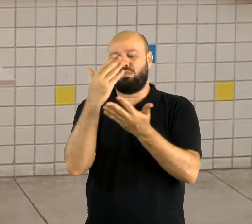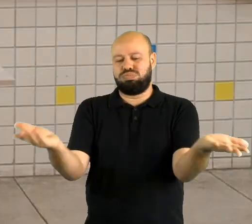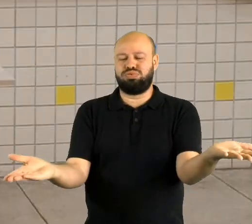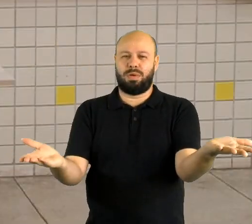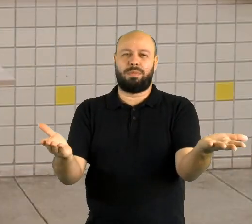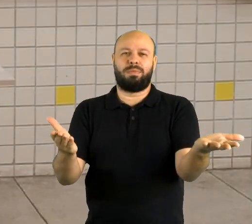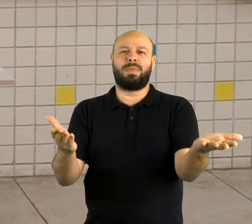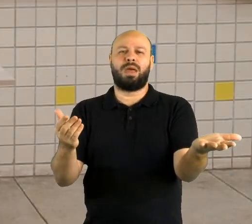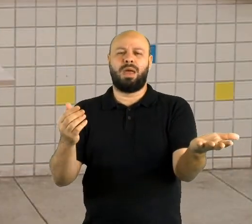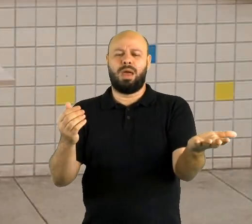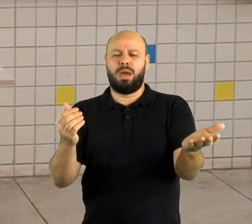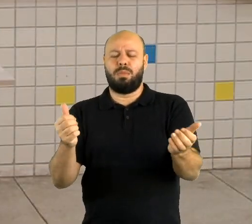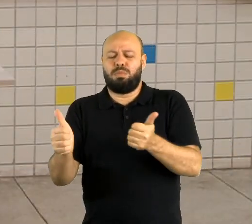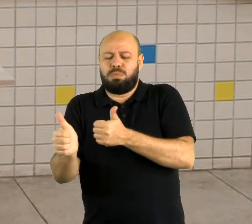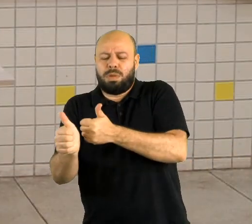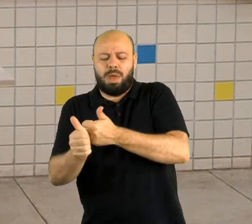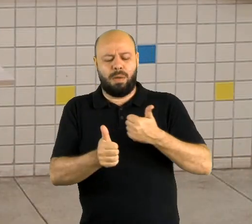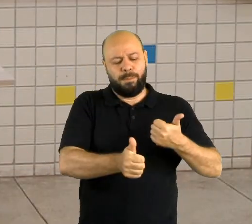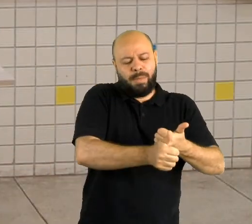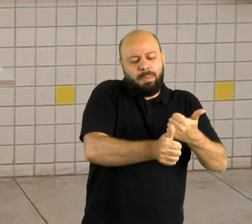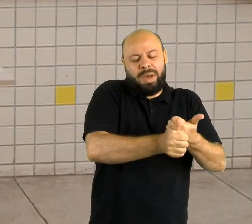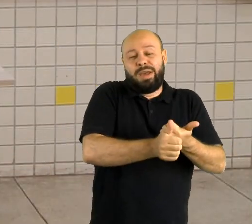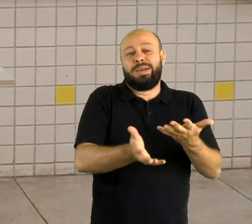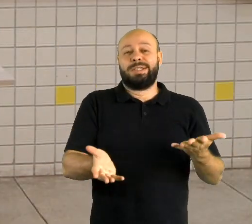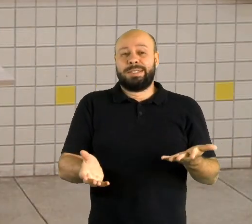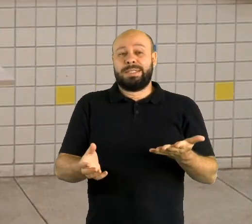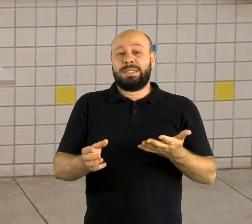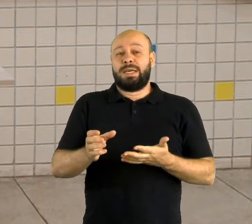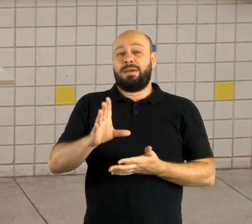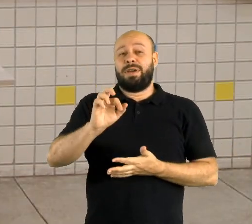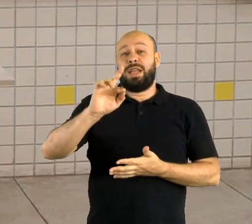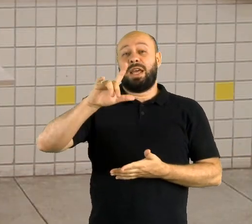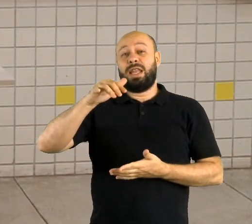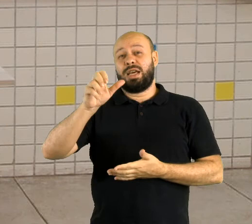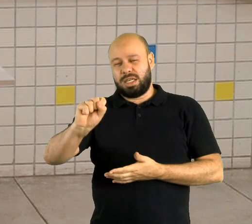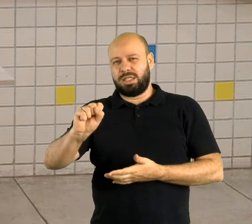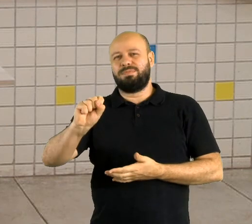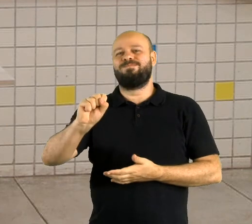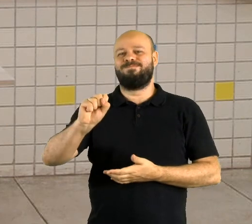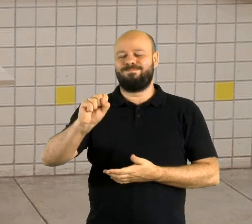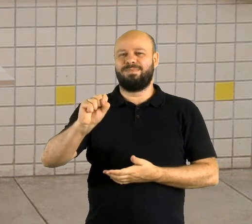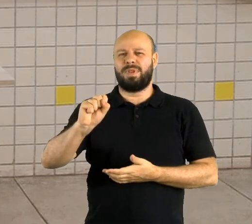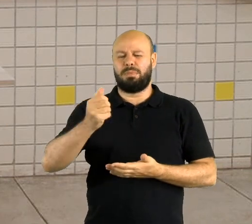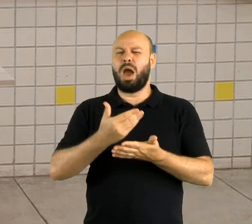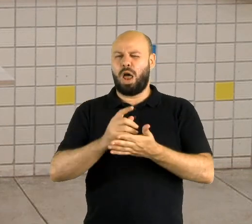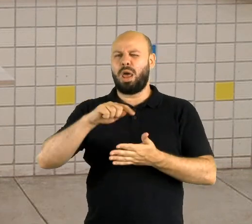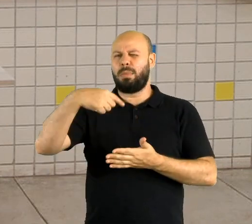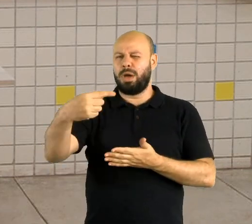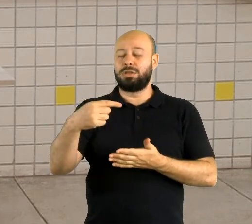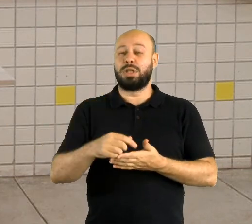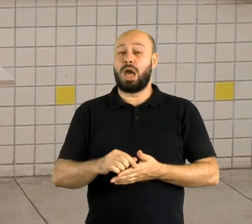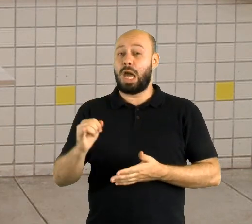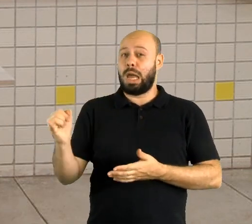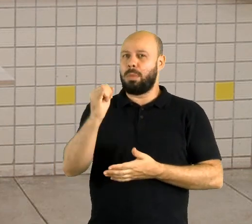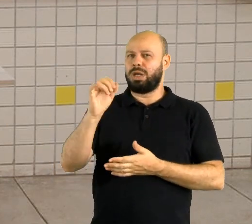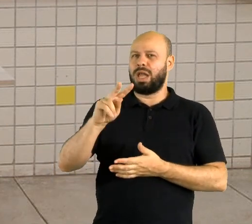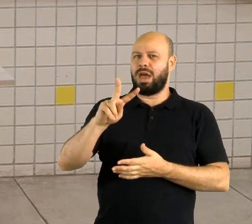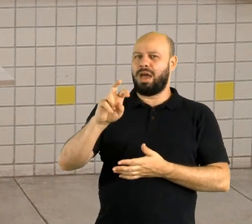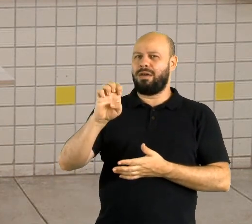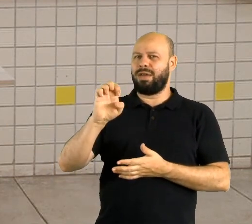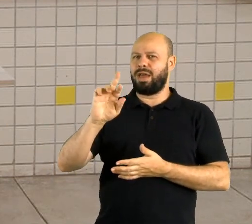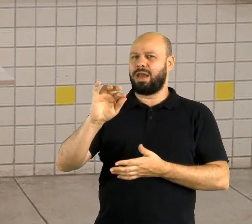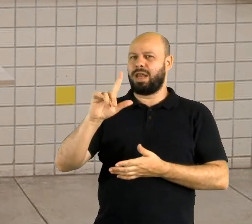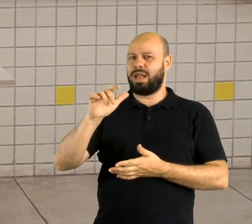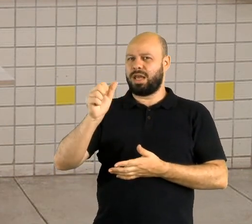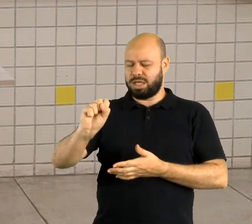principalmente nas próximas veredas, nós vamos ver na próxima aula, a importância das veredas que